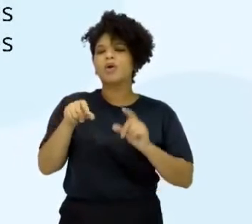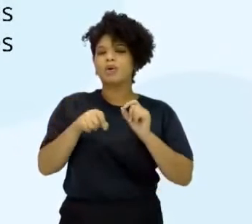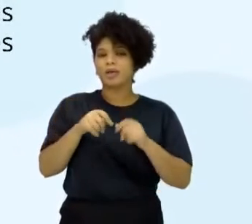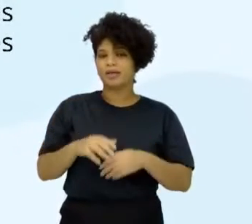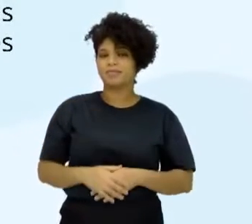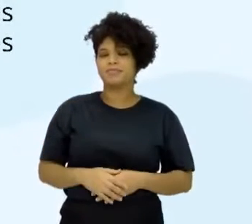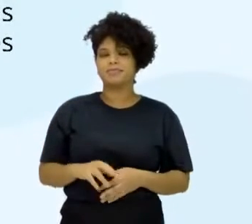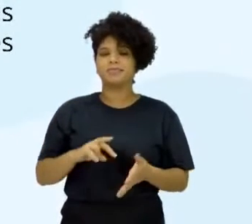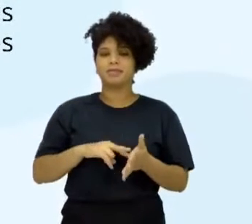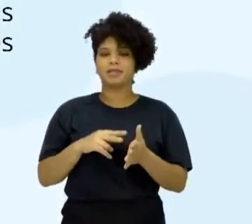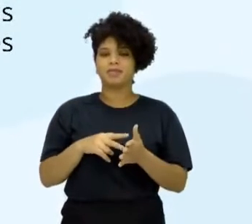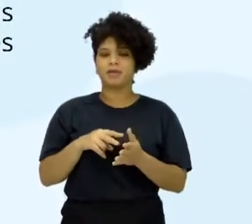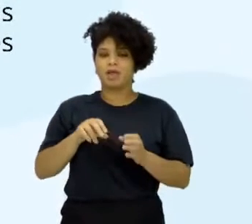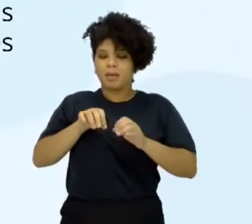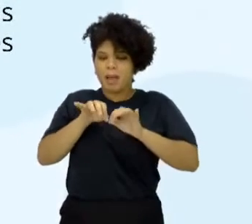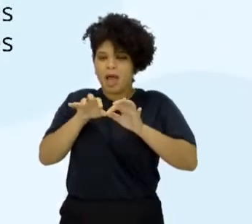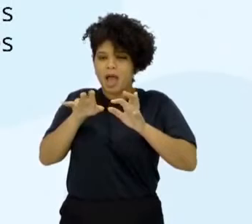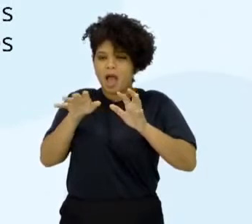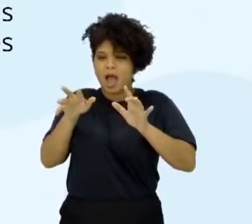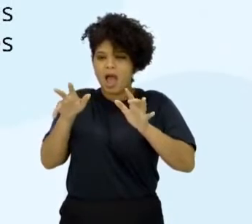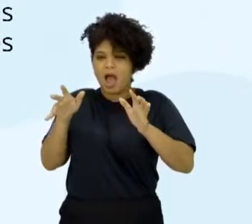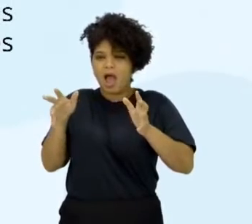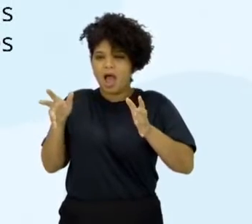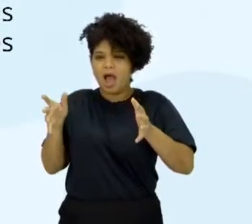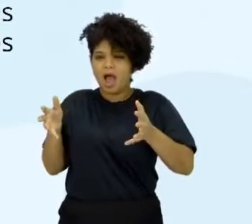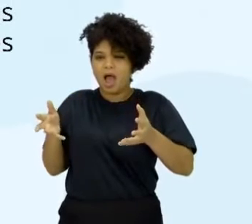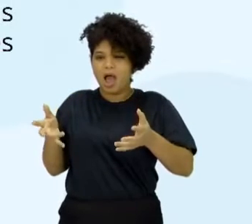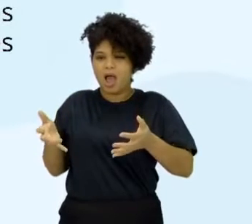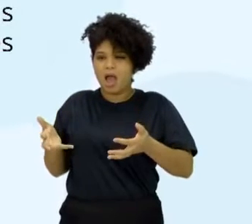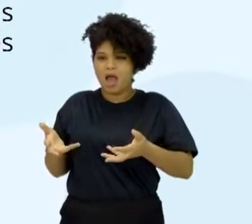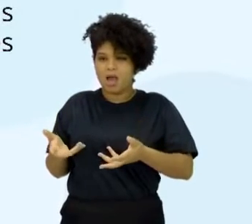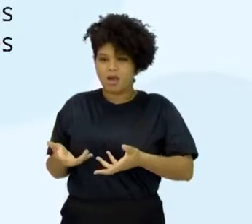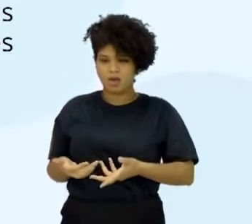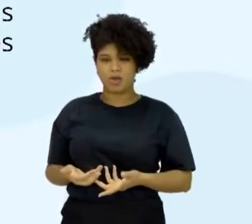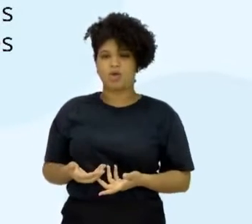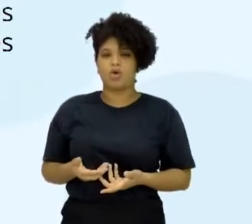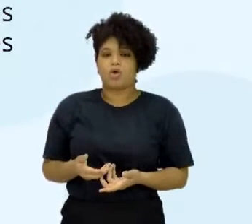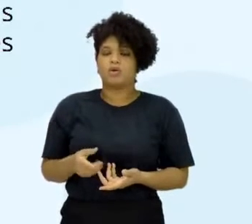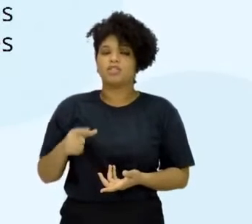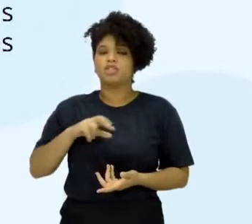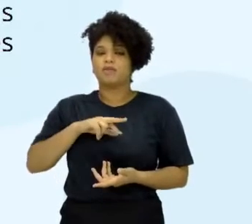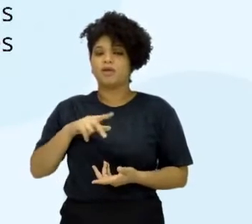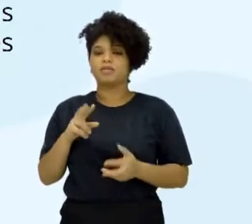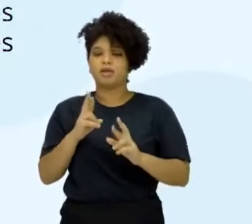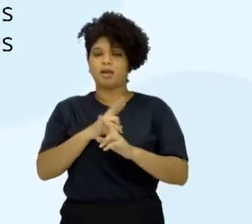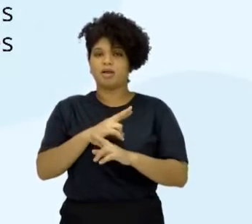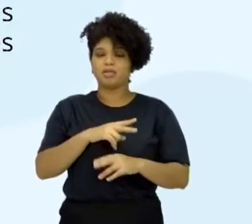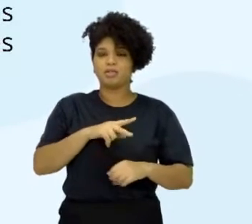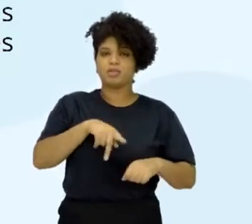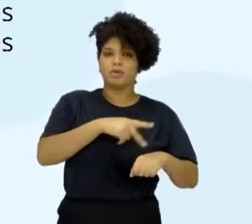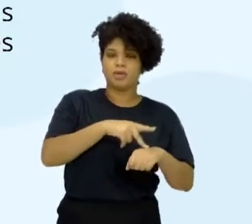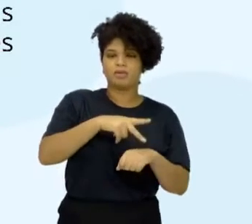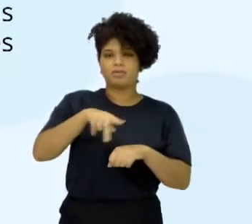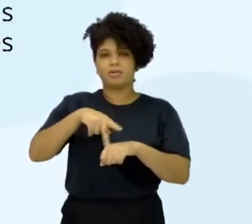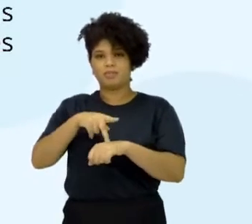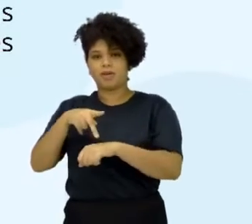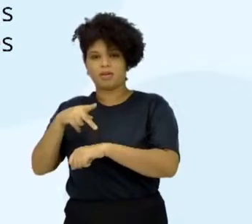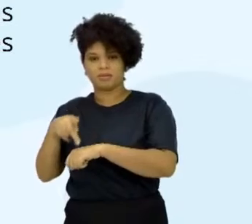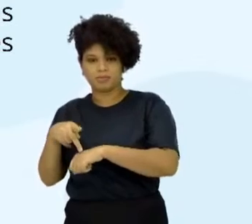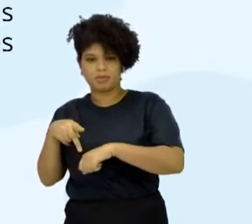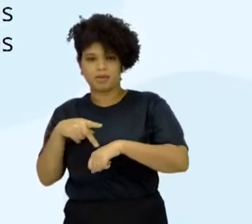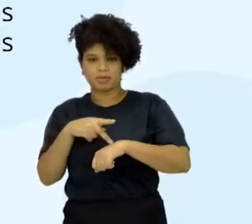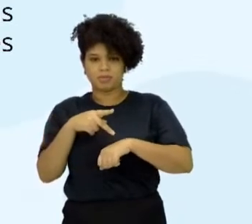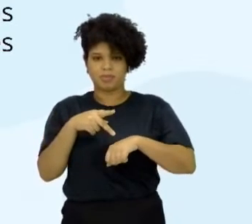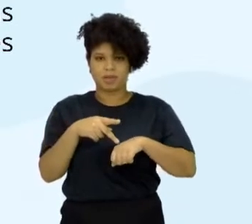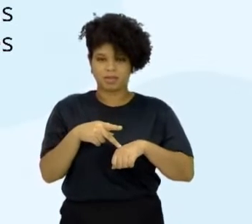de globalizar. Processo histórico da globalização consiste no aumento das relações entre os países a partir da diminuição